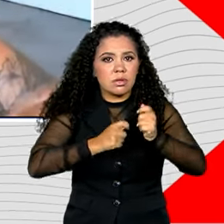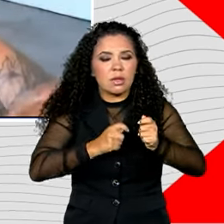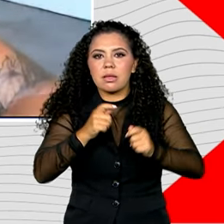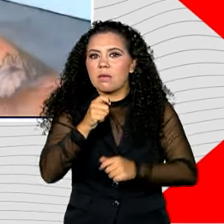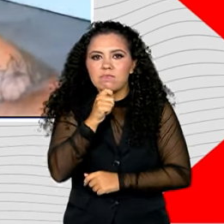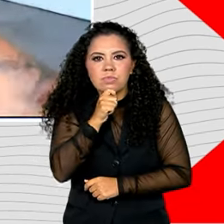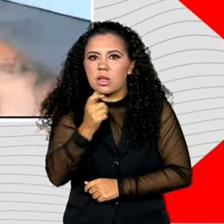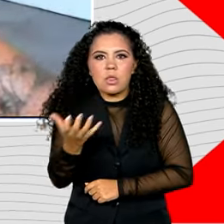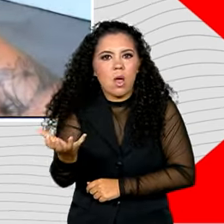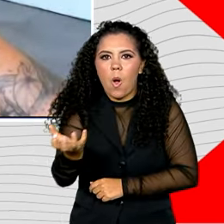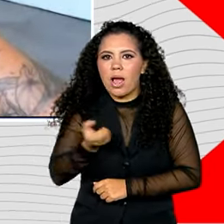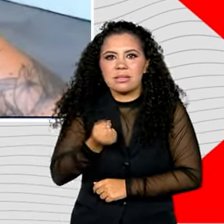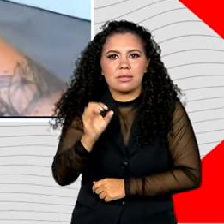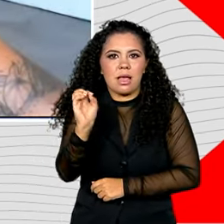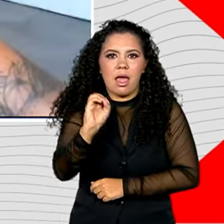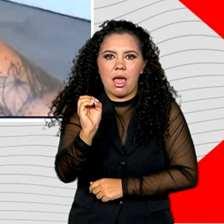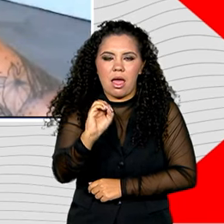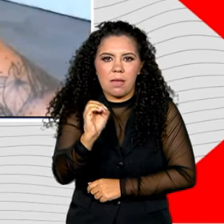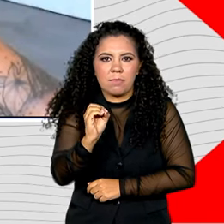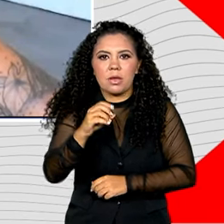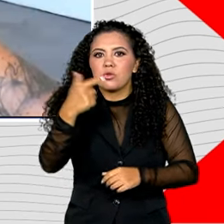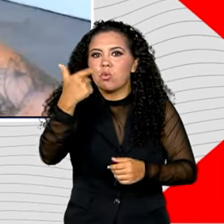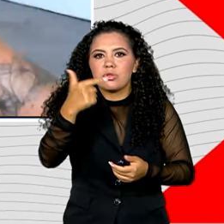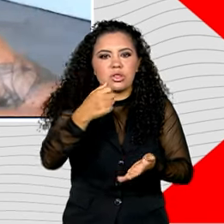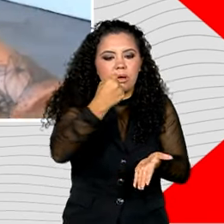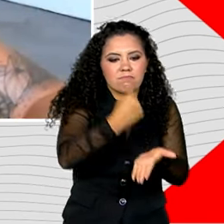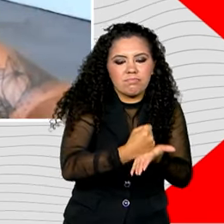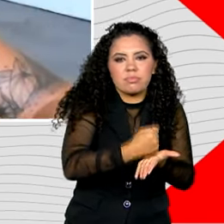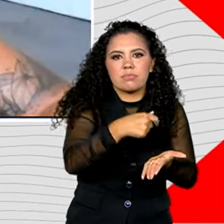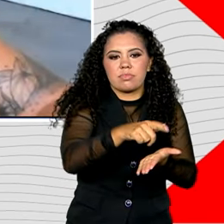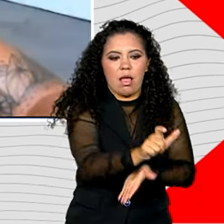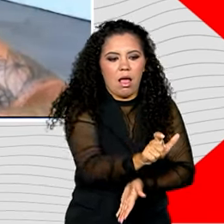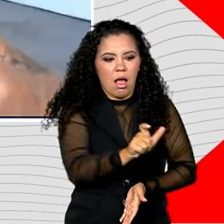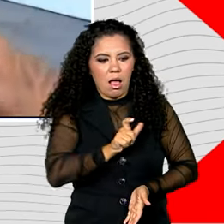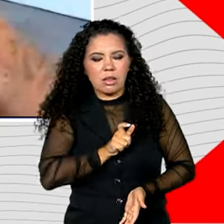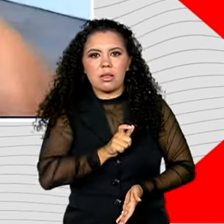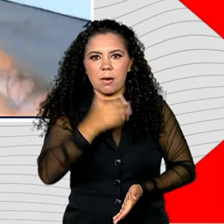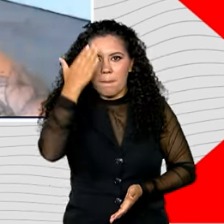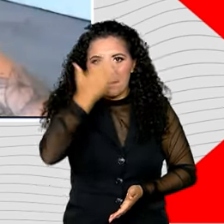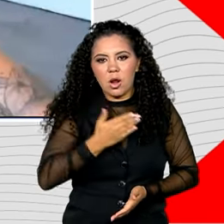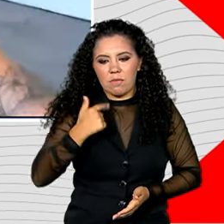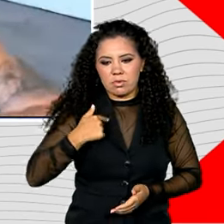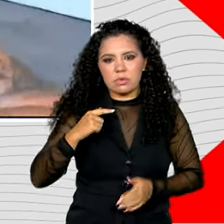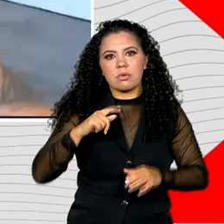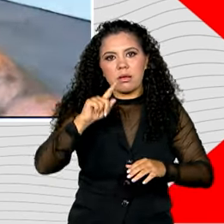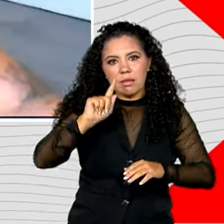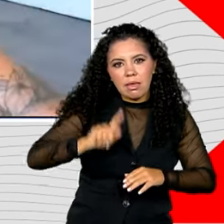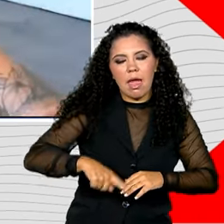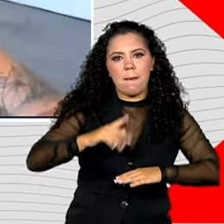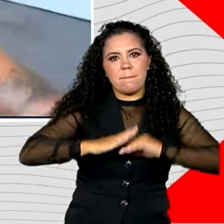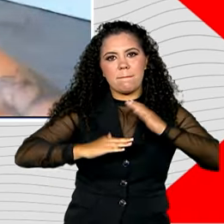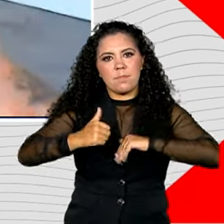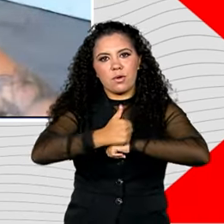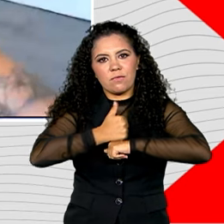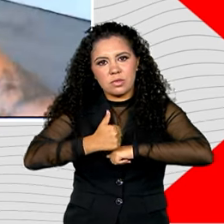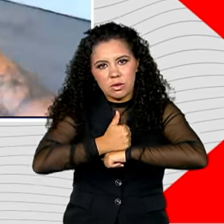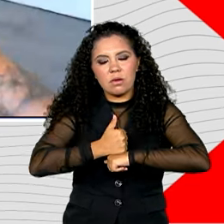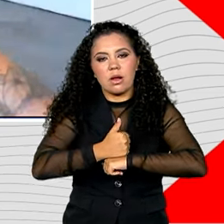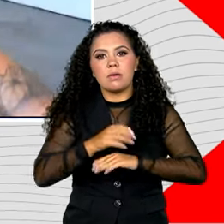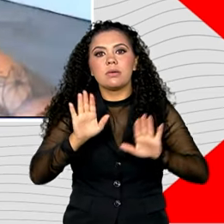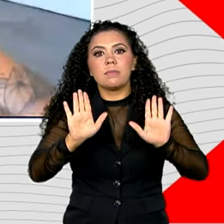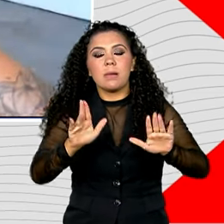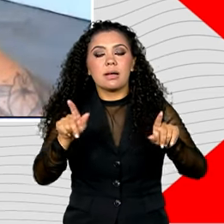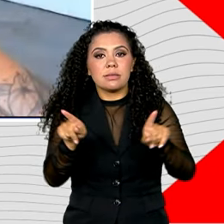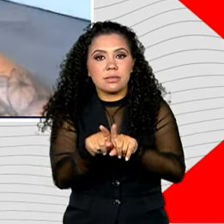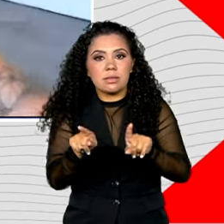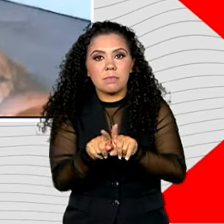vivem da pesca, mas não tinham a carteira de pescadores. E, por fim, ministro, há um problema, uma demanda que é colocada muito